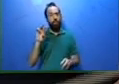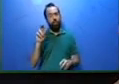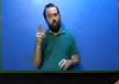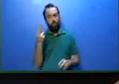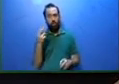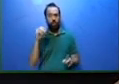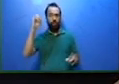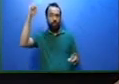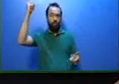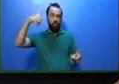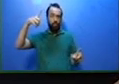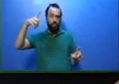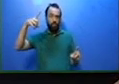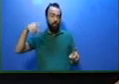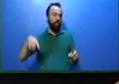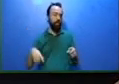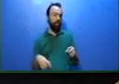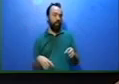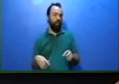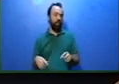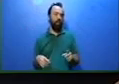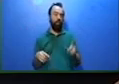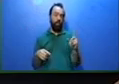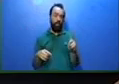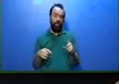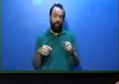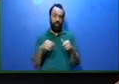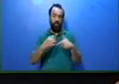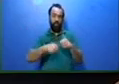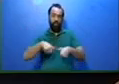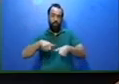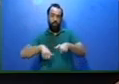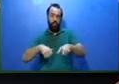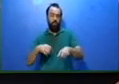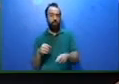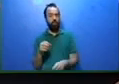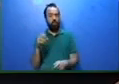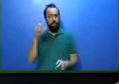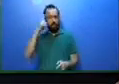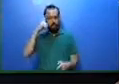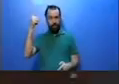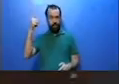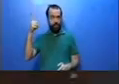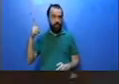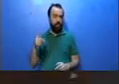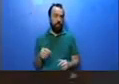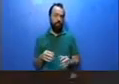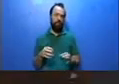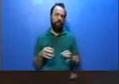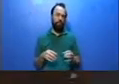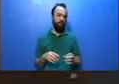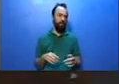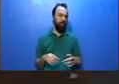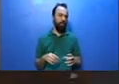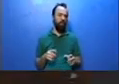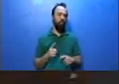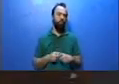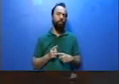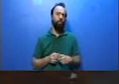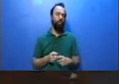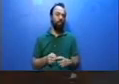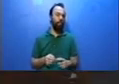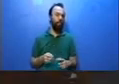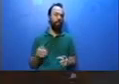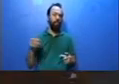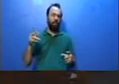tá? E assim ele mudou de ideia. Por que ele mudou de ideia? Ah, ele mudou de ideia com a